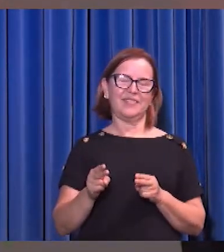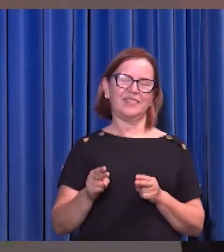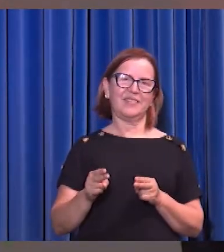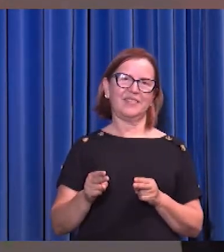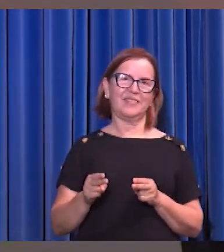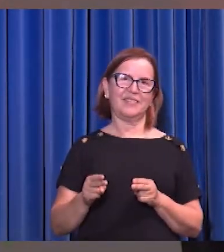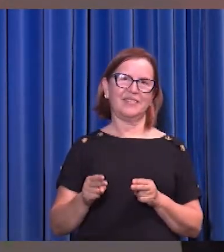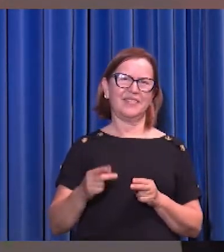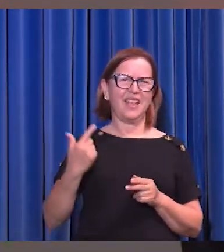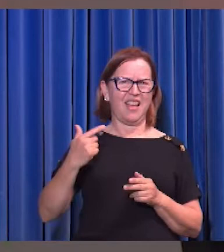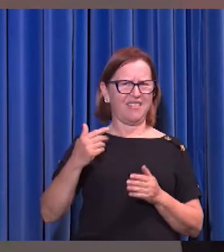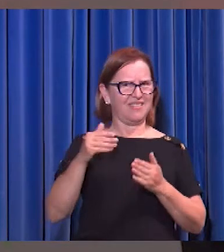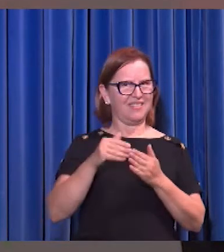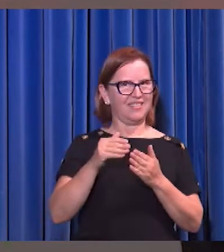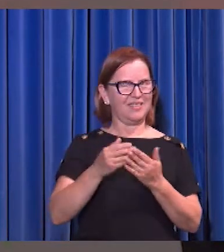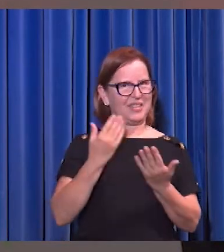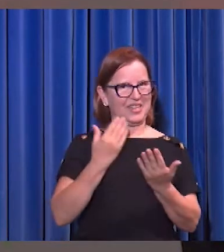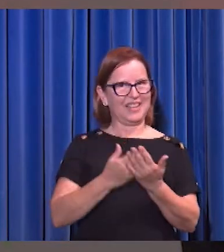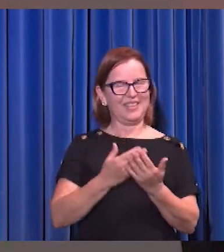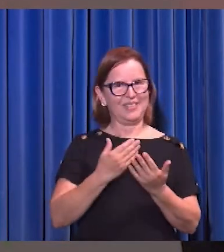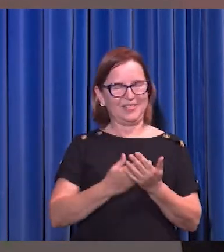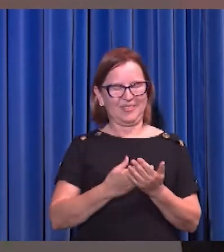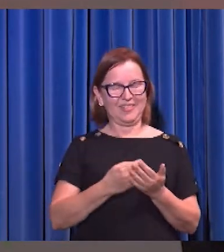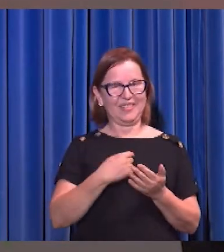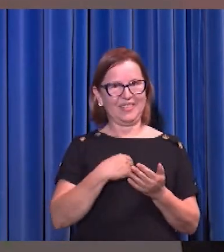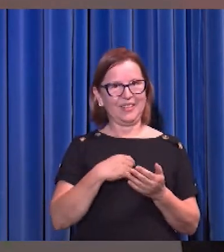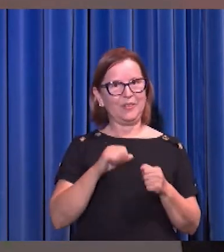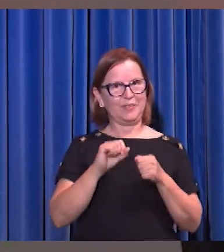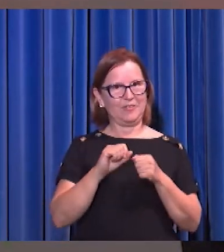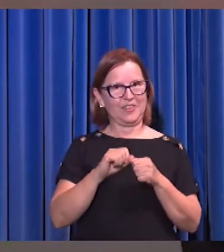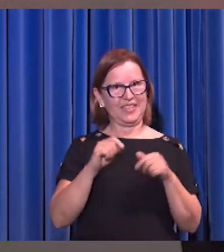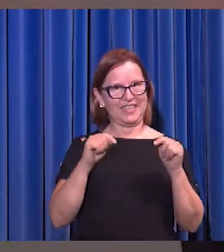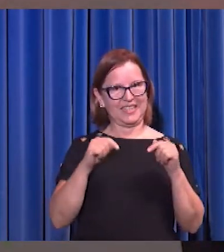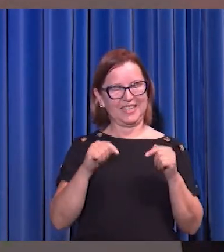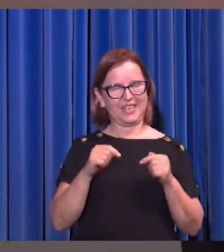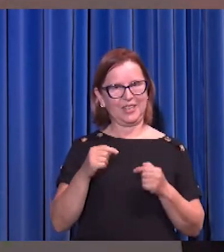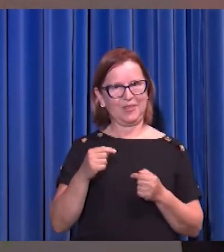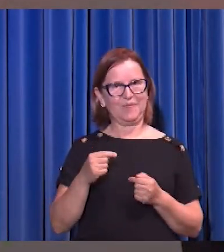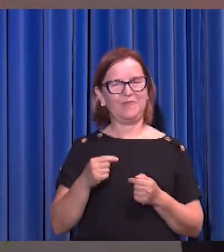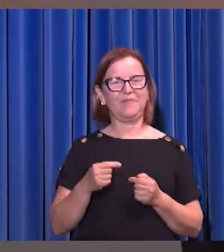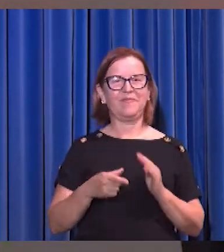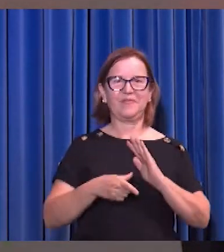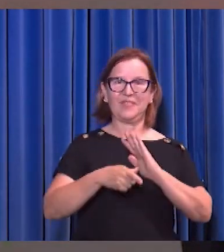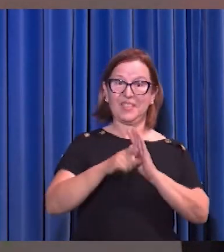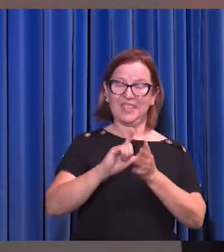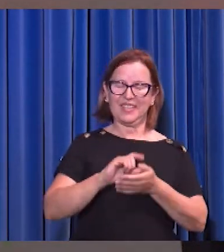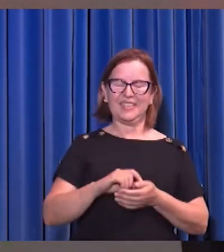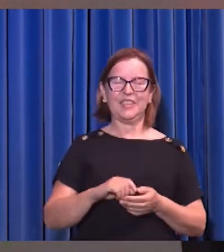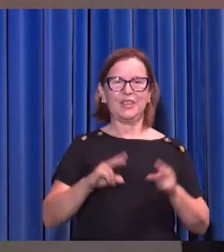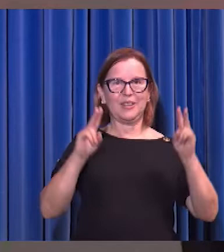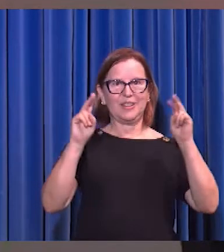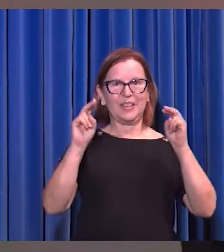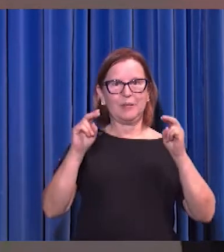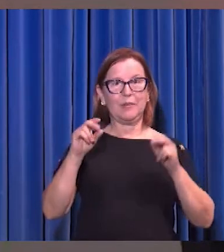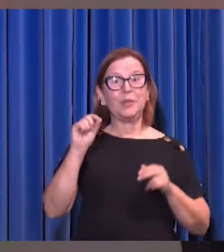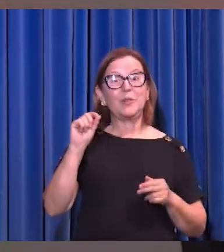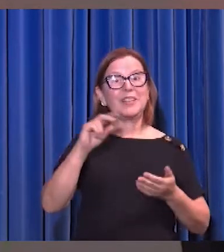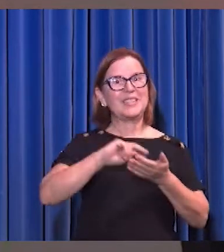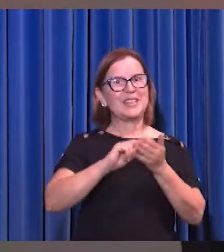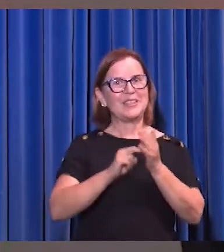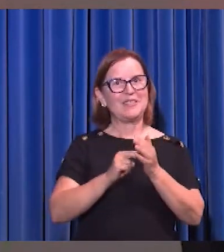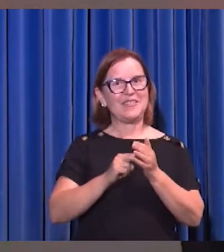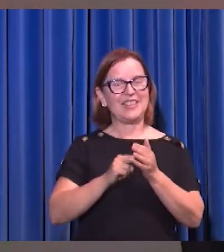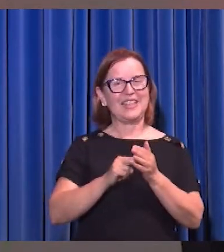últimos estudos que nós fizemos aqui anteriormente, com o tema O que é o novo